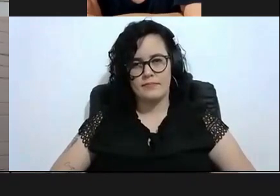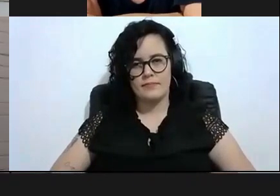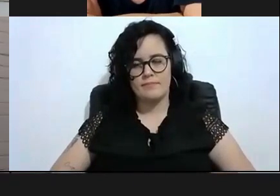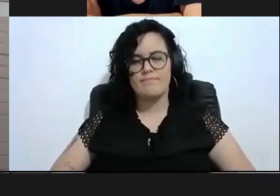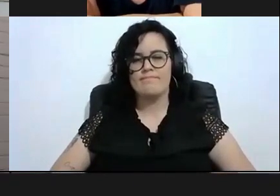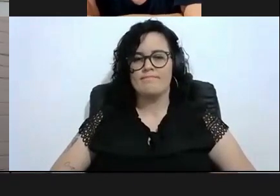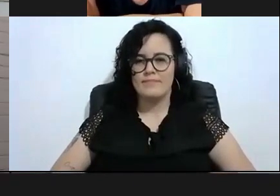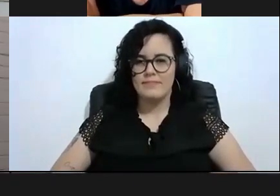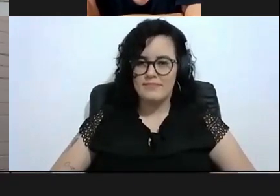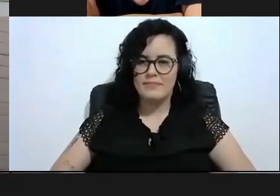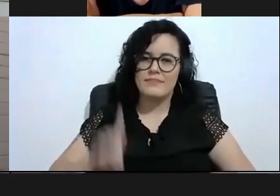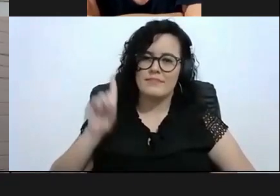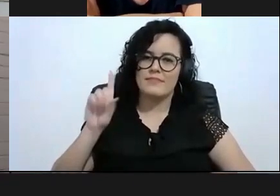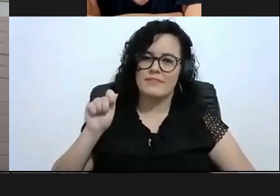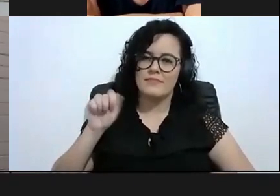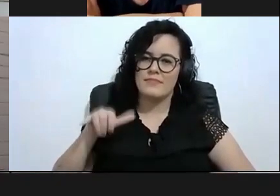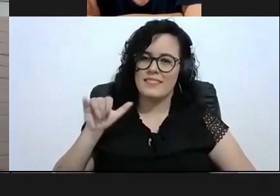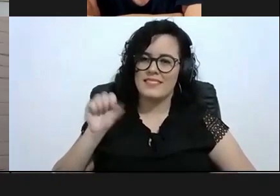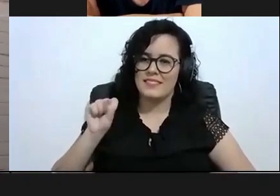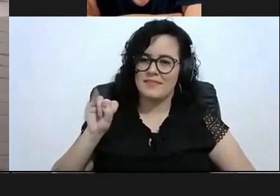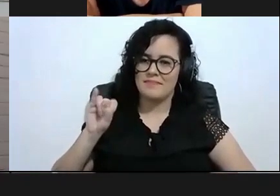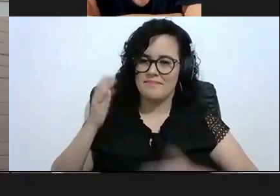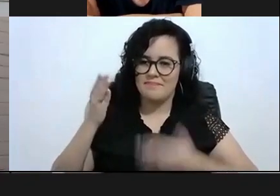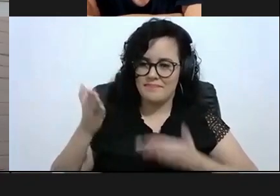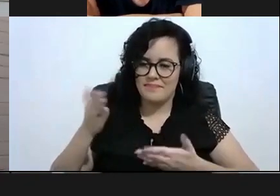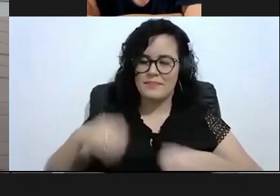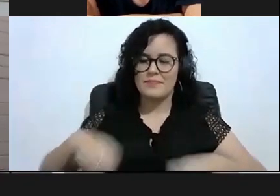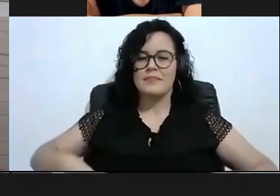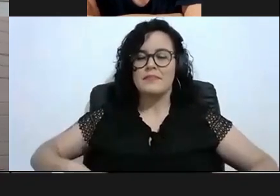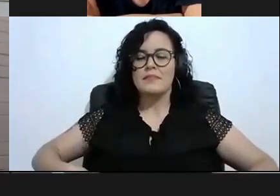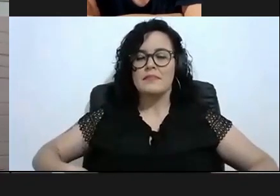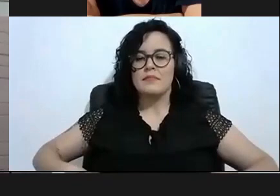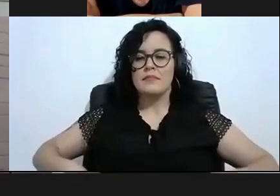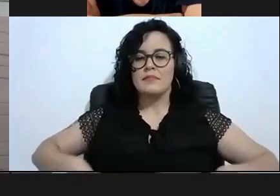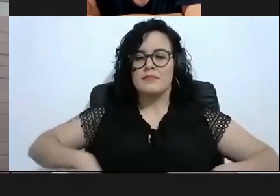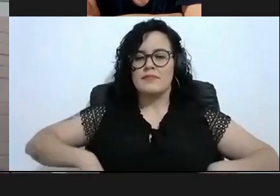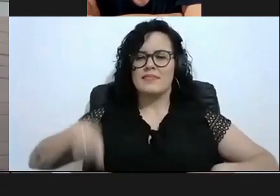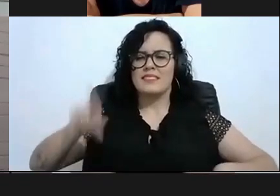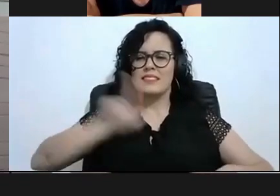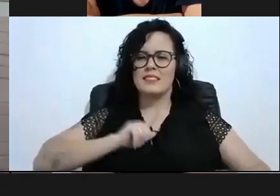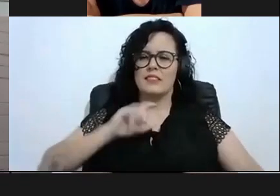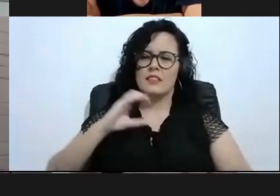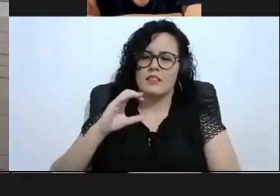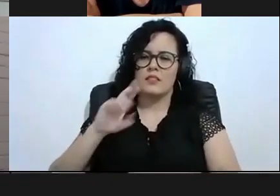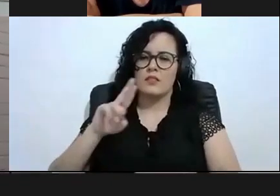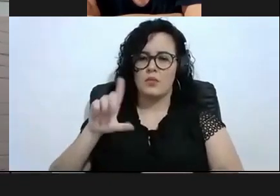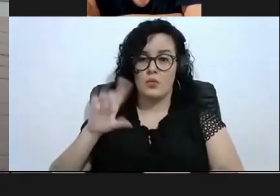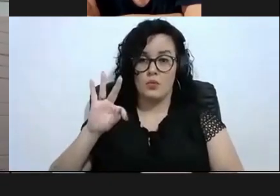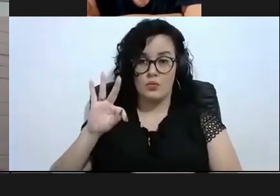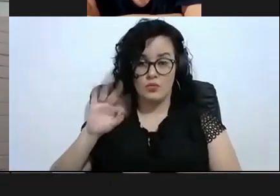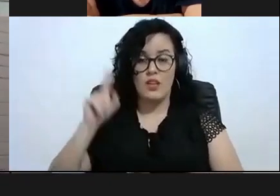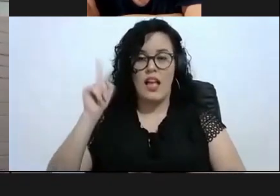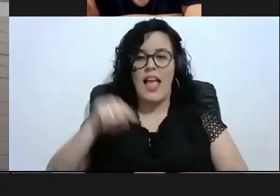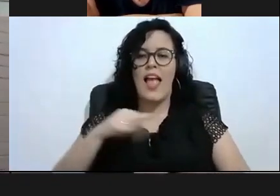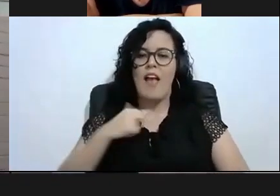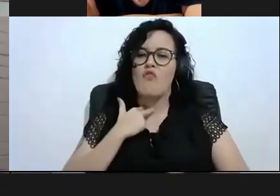Deise, você que tem uma... A CULT é uma voz de resistência,